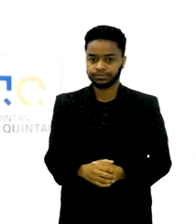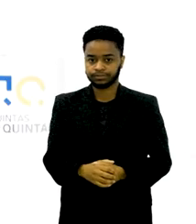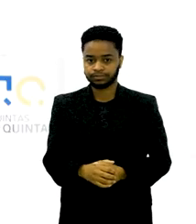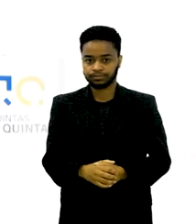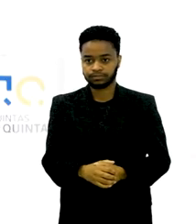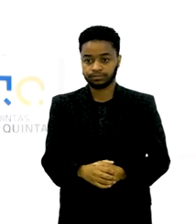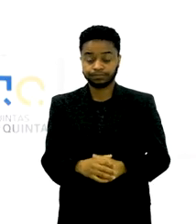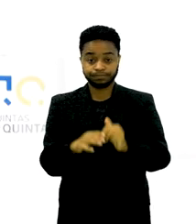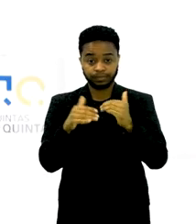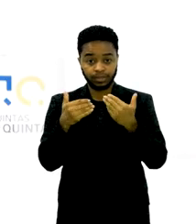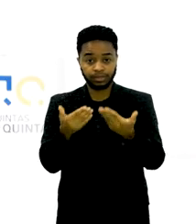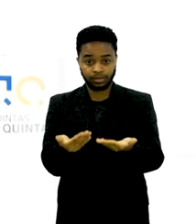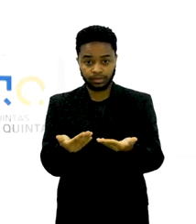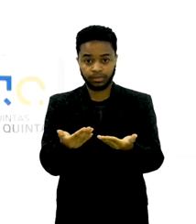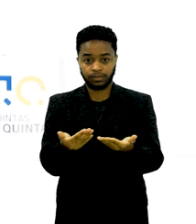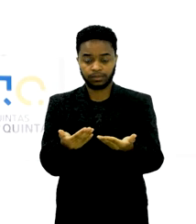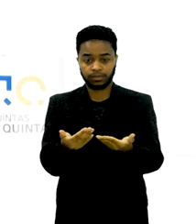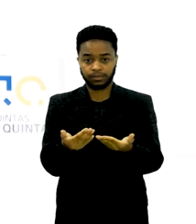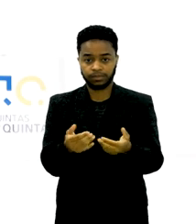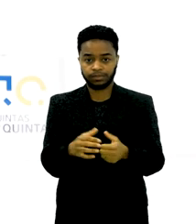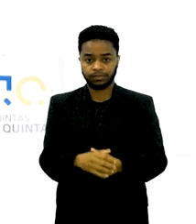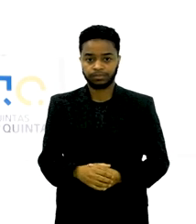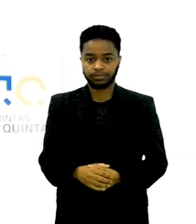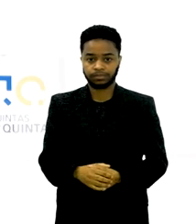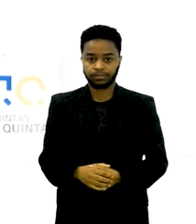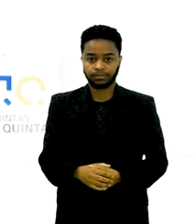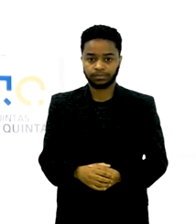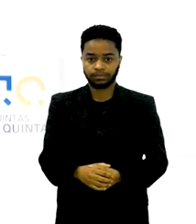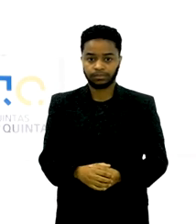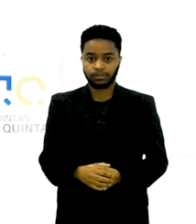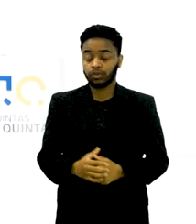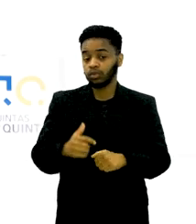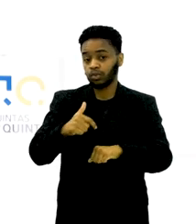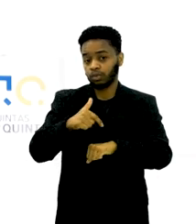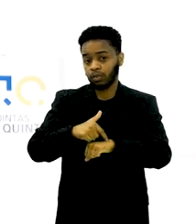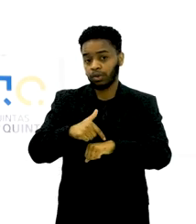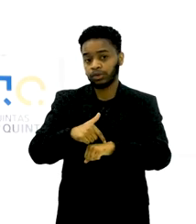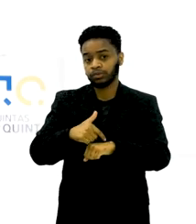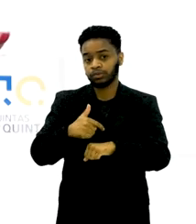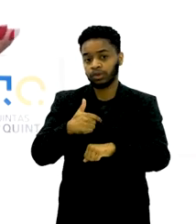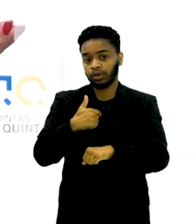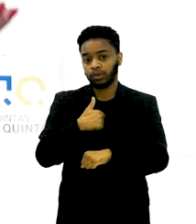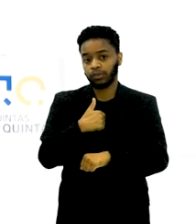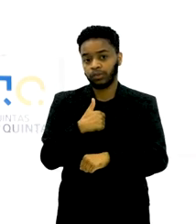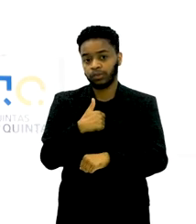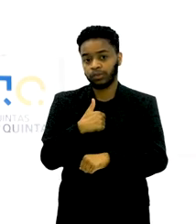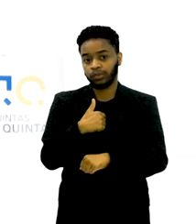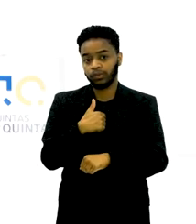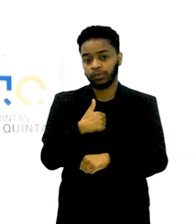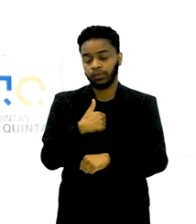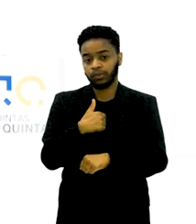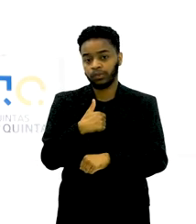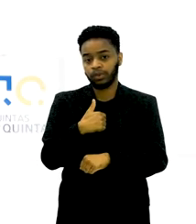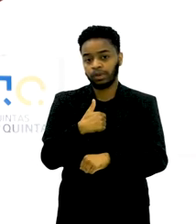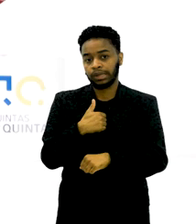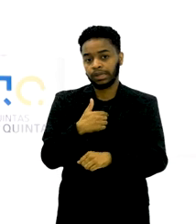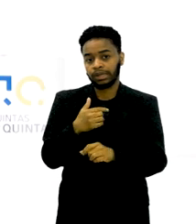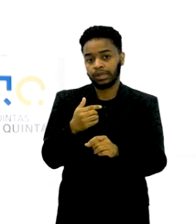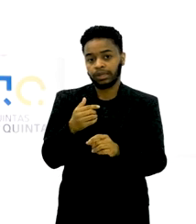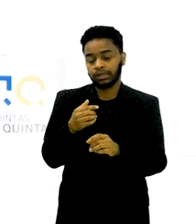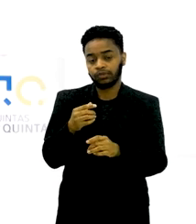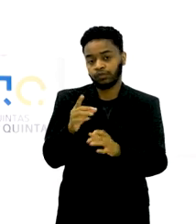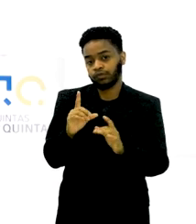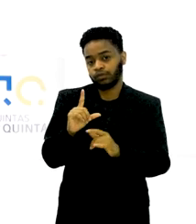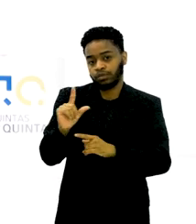e nesse sentido então eu quando saí do Museu doag do